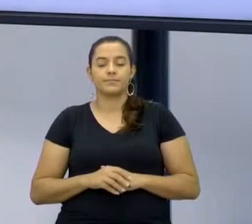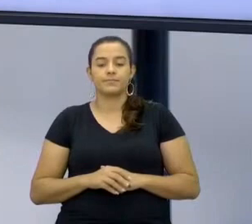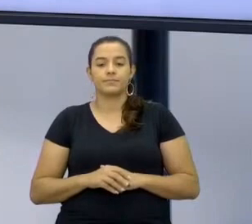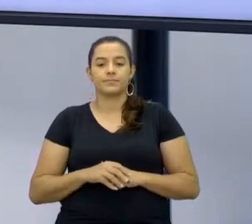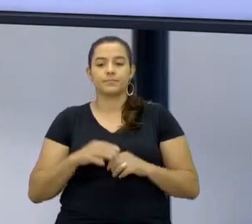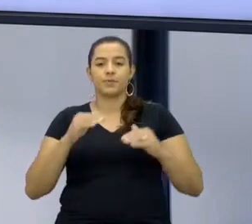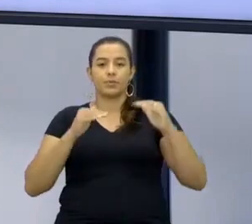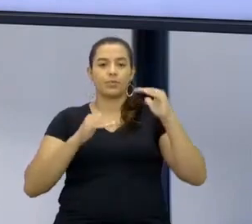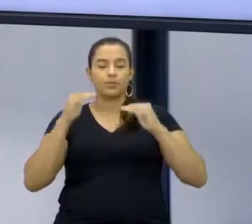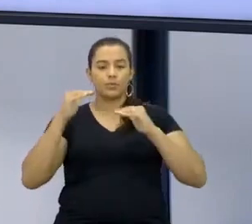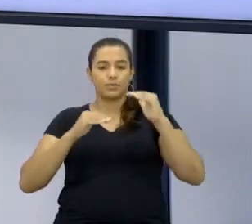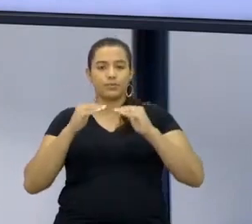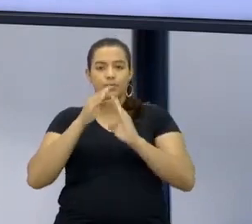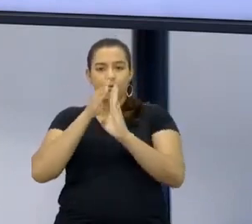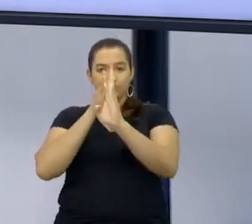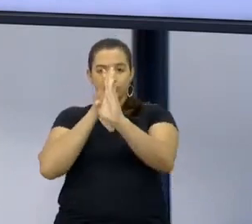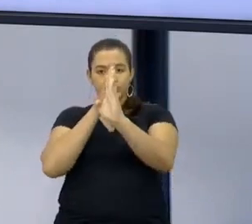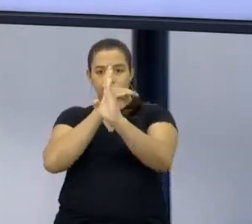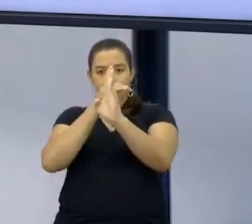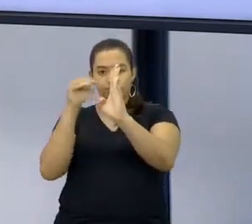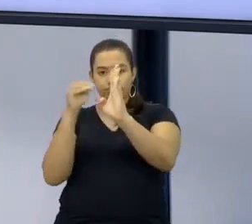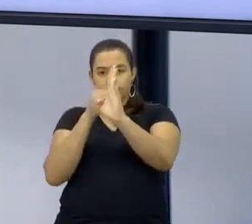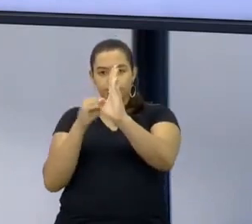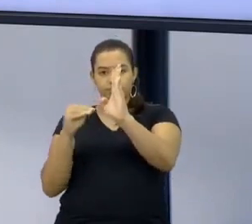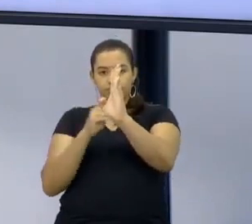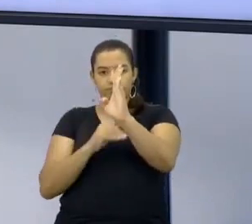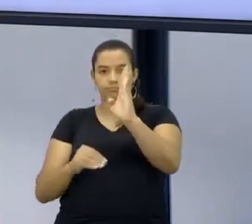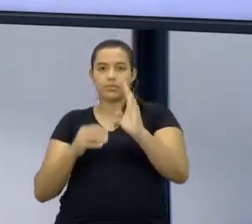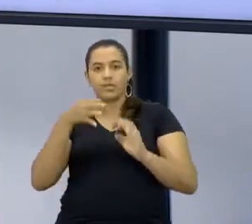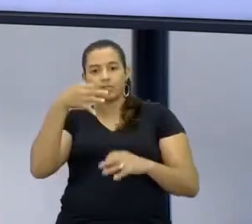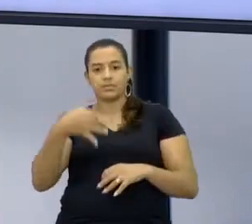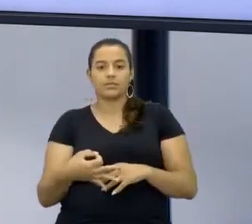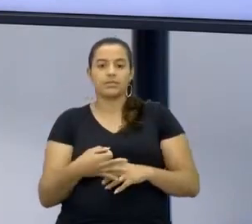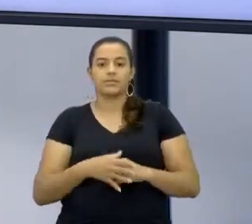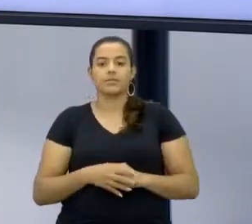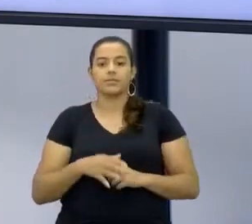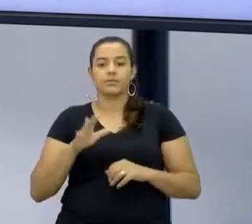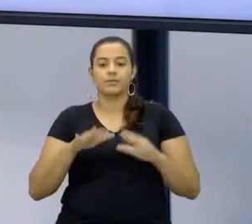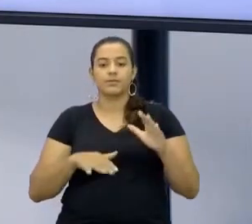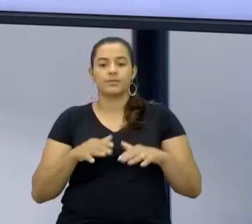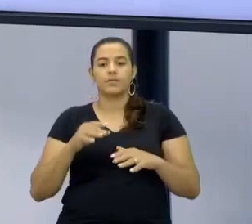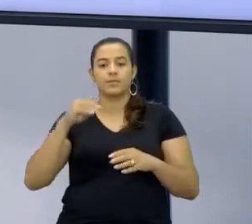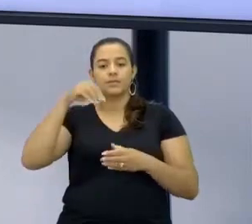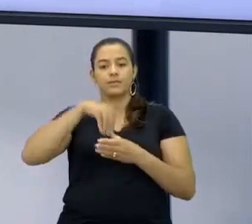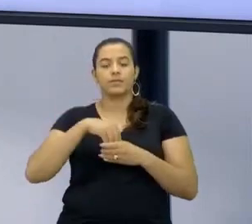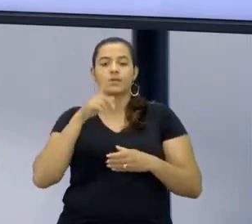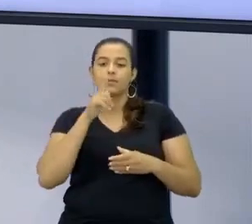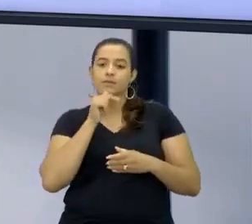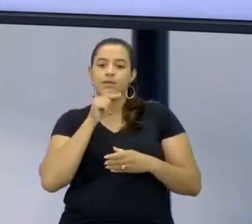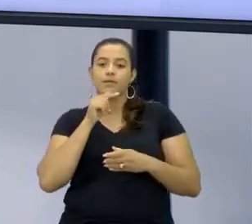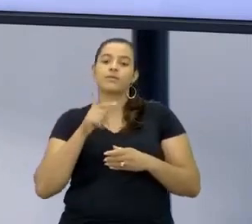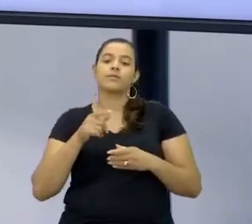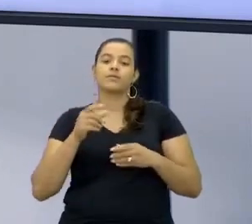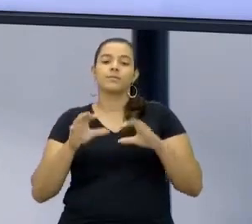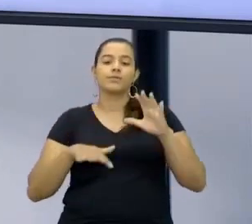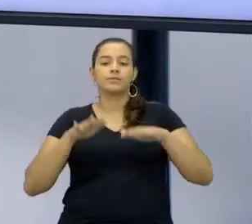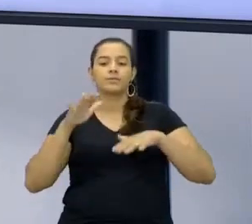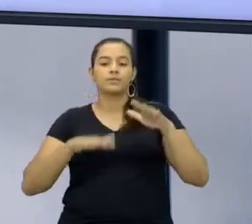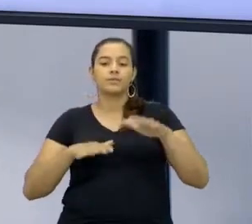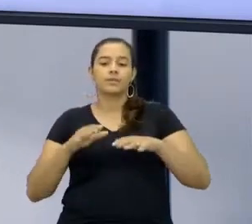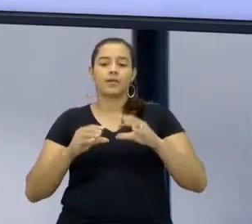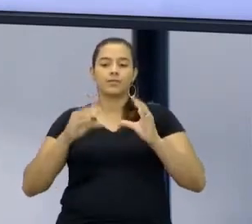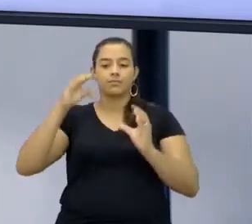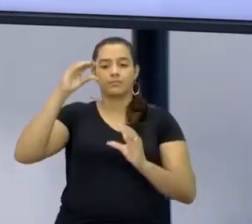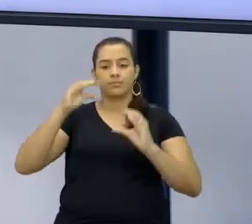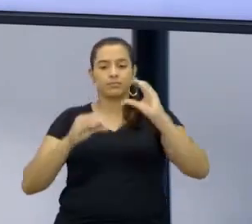no mesmo nível das marcações que você fez, para você olhar como essa mangueira aqui, ela tem líquido dentro, fluido, né? Então, pode ser que essa